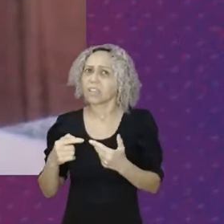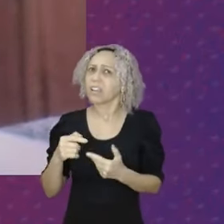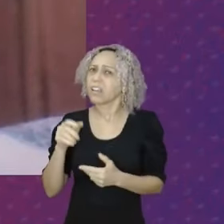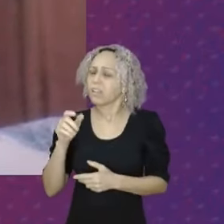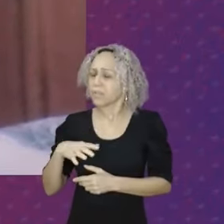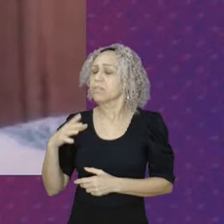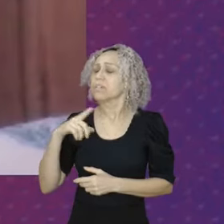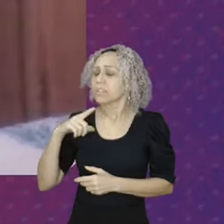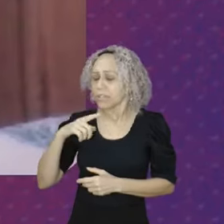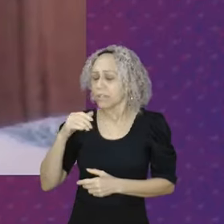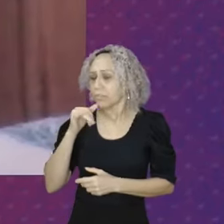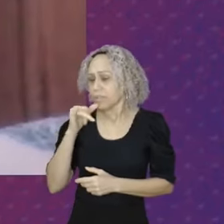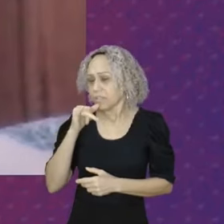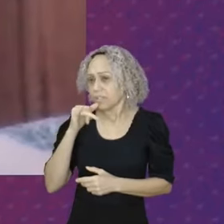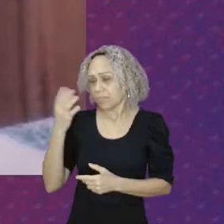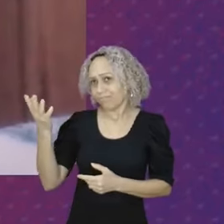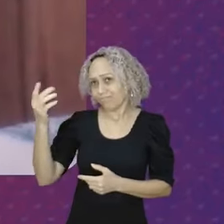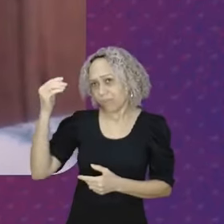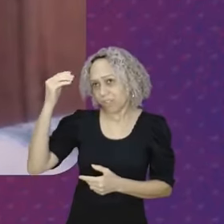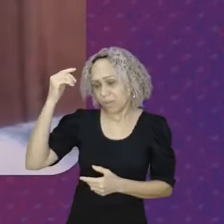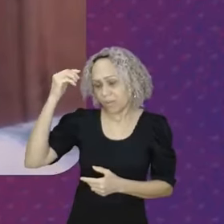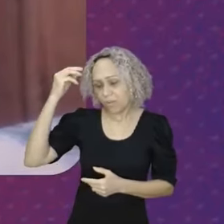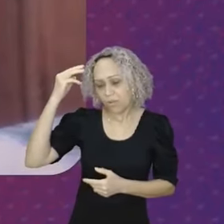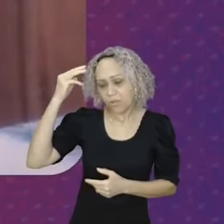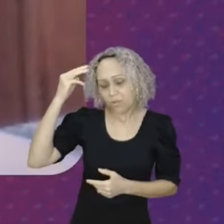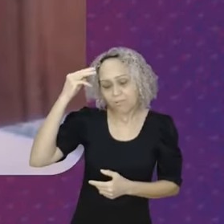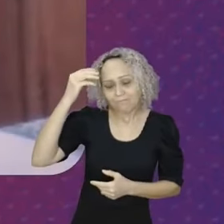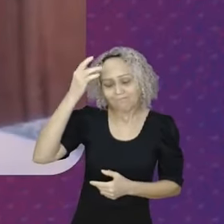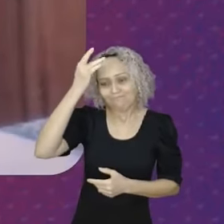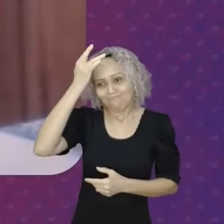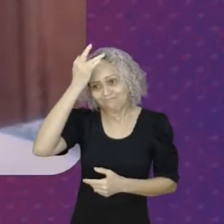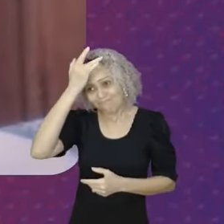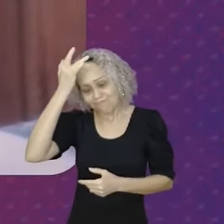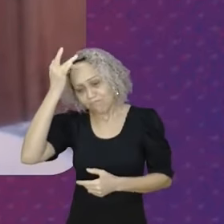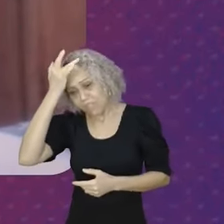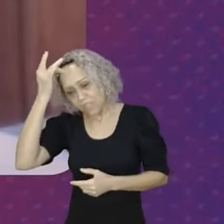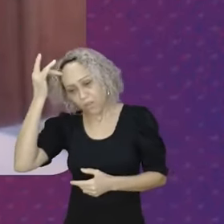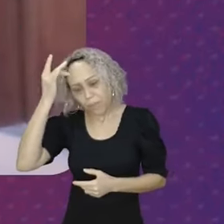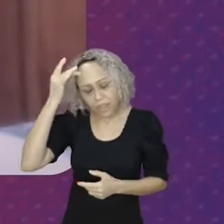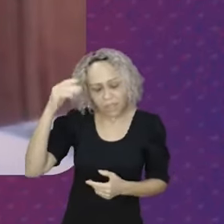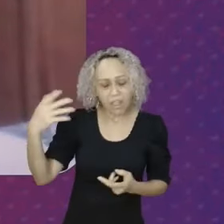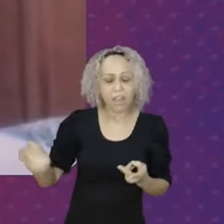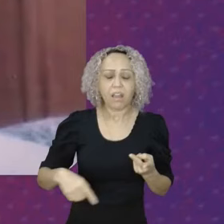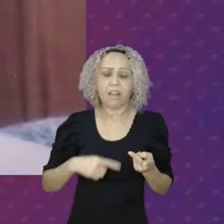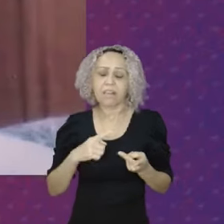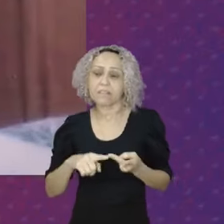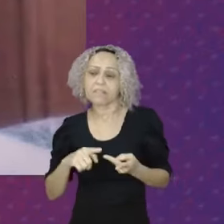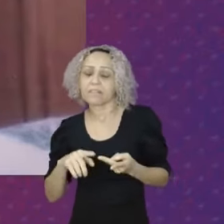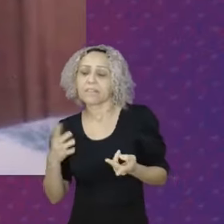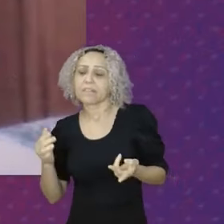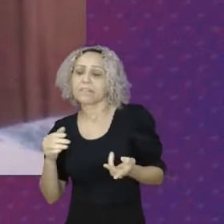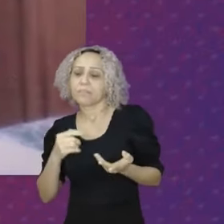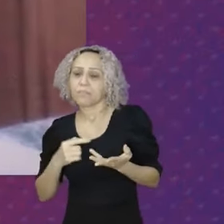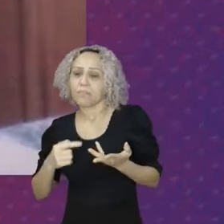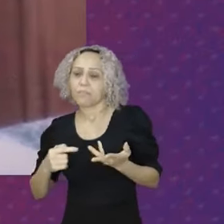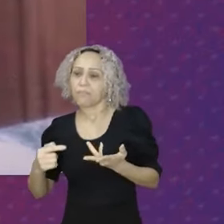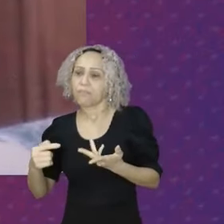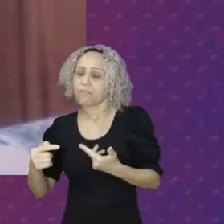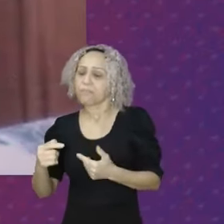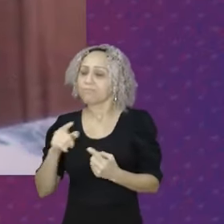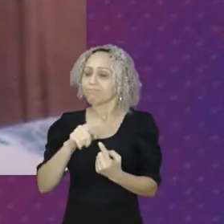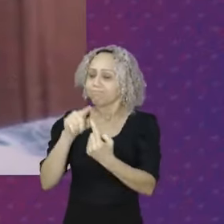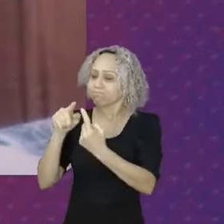mas diz como autismo como vários outros tipos de eh de quadros né esquizofrenia que são pessoas com